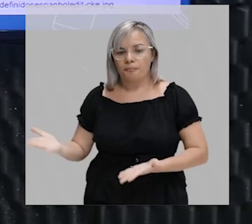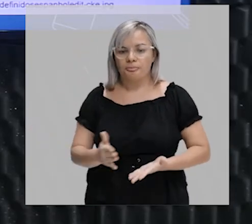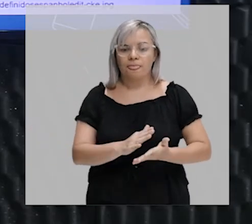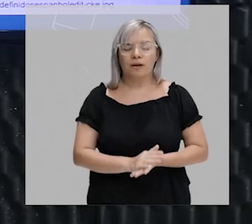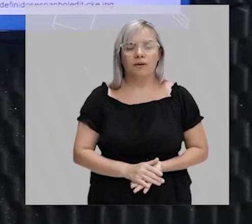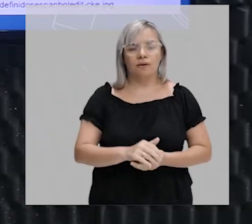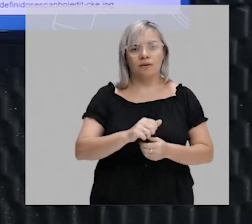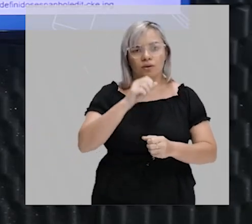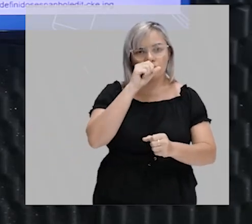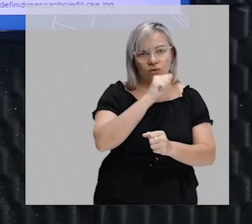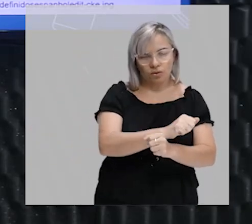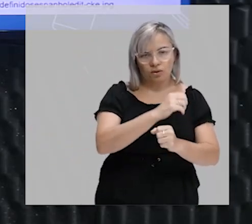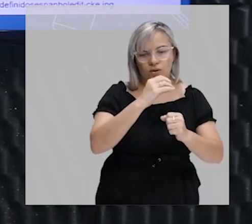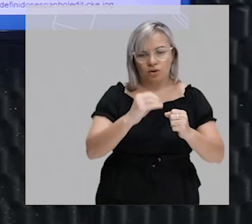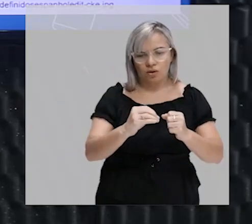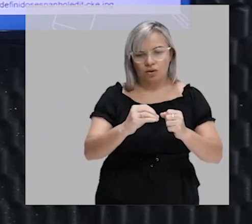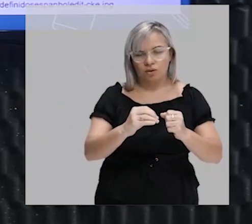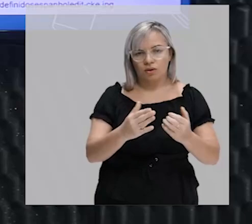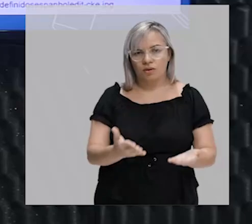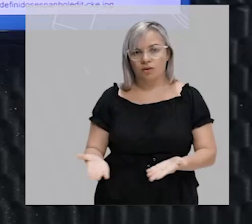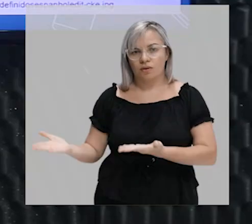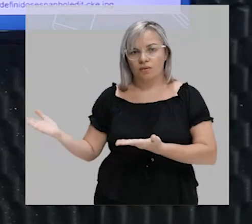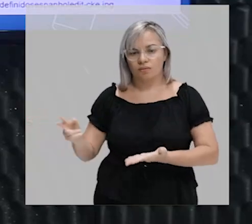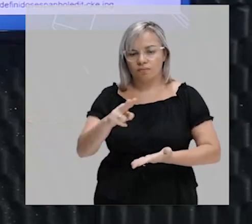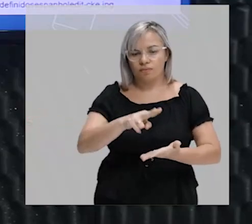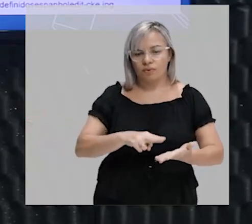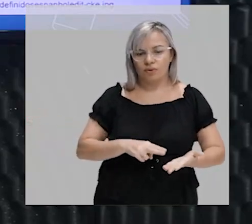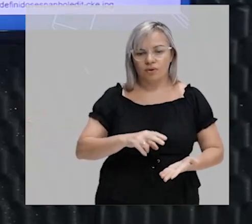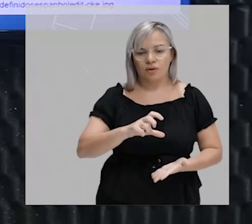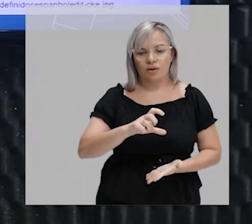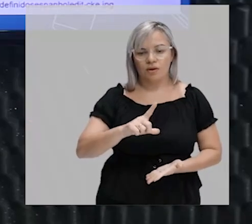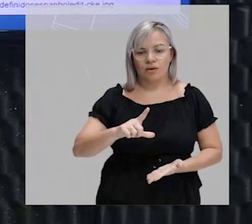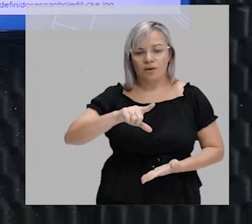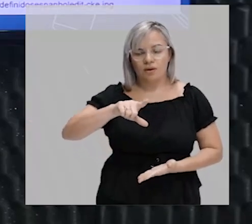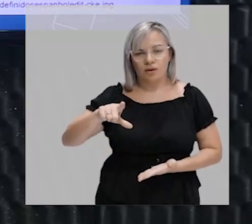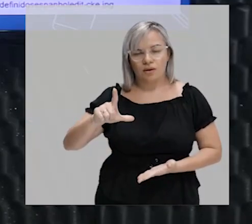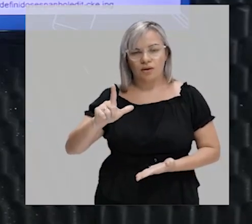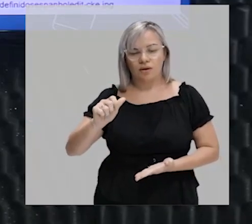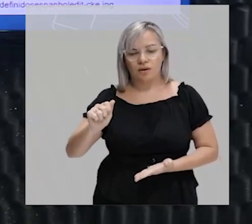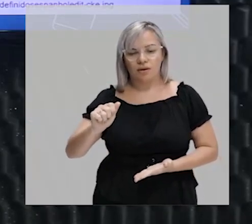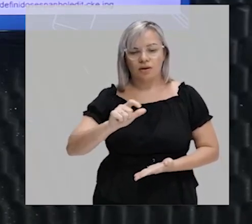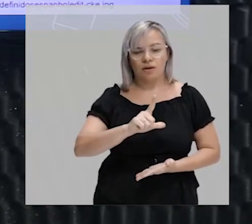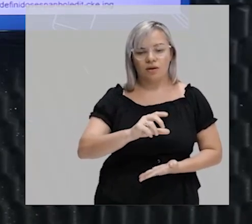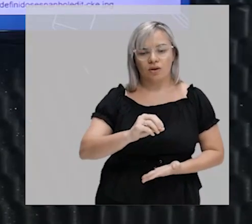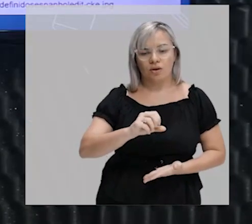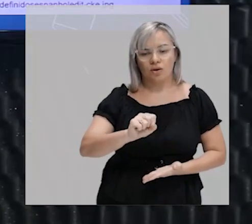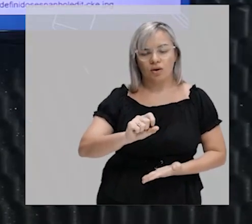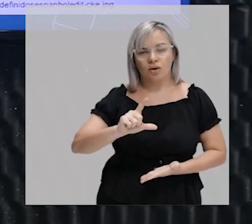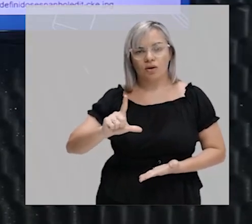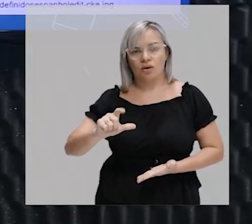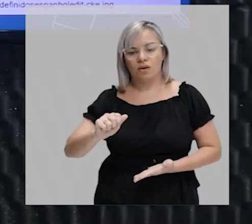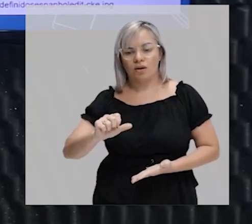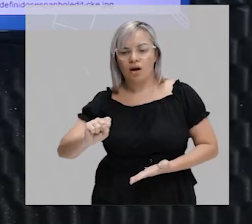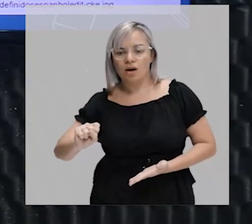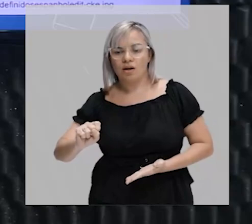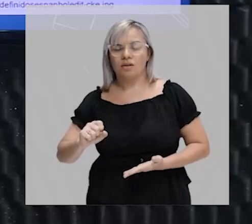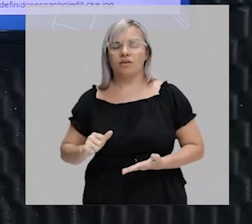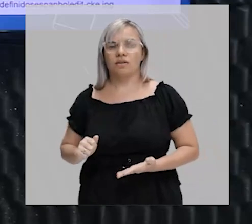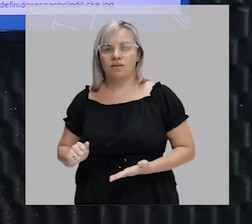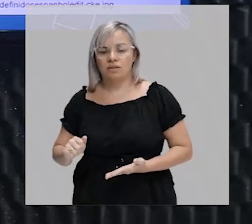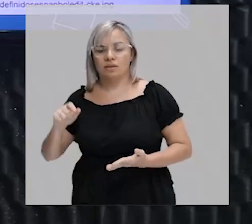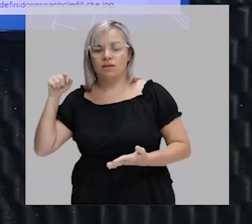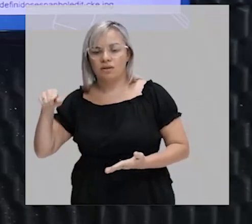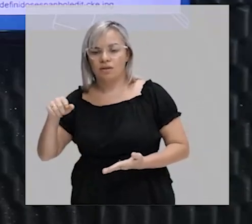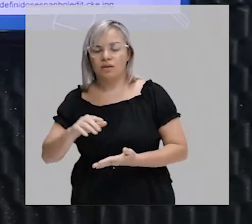artículos determinantes? El, la, los e las. E os artículos